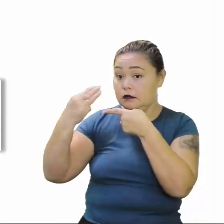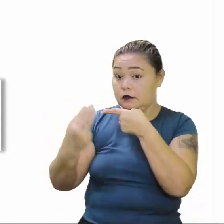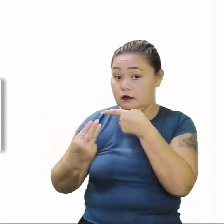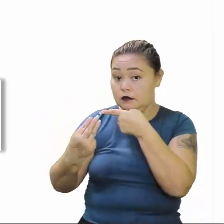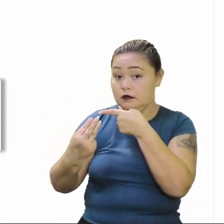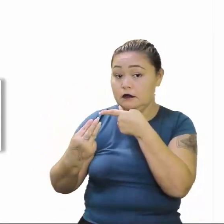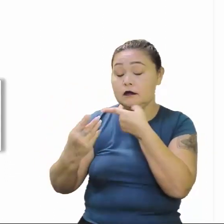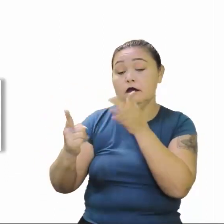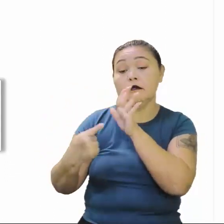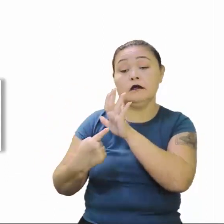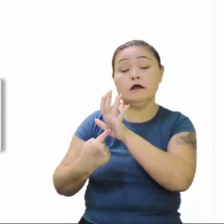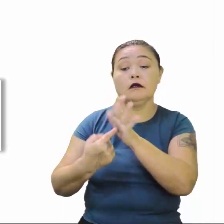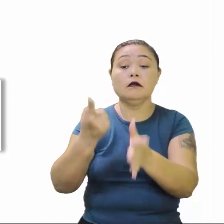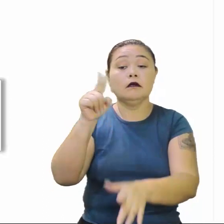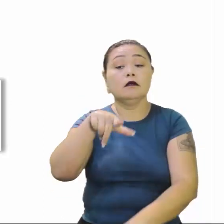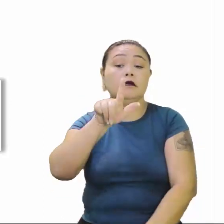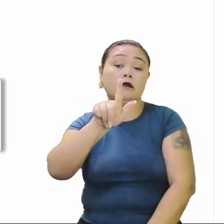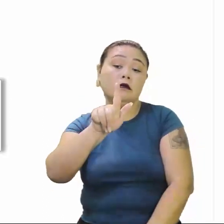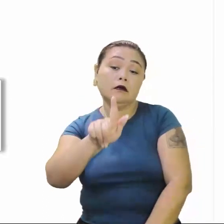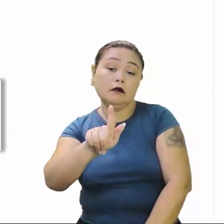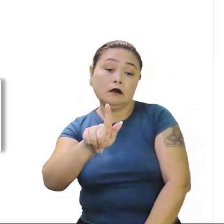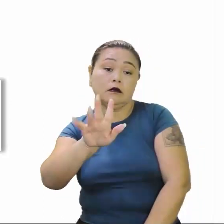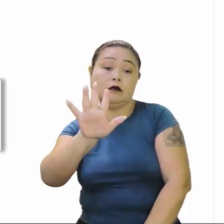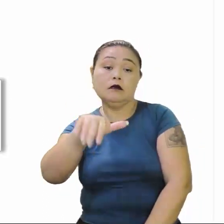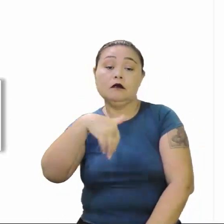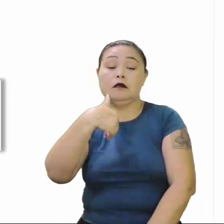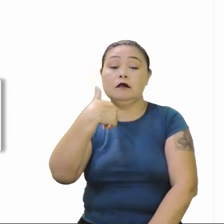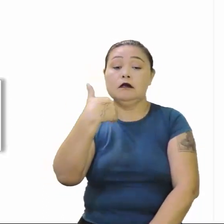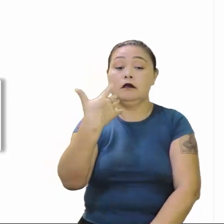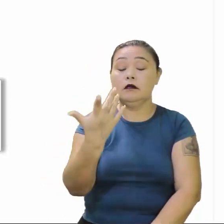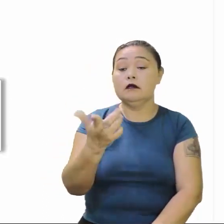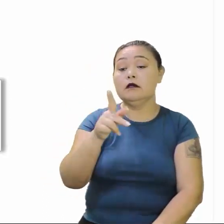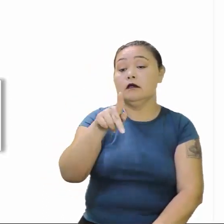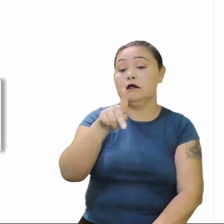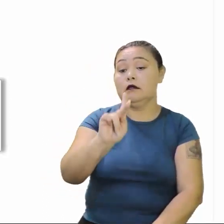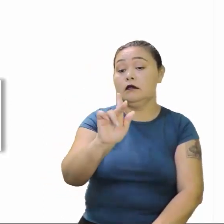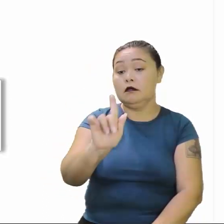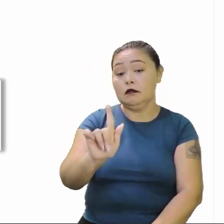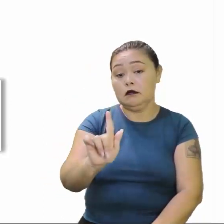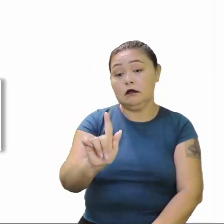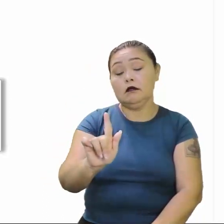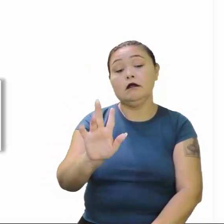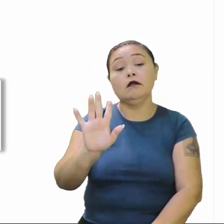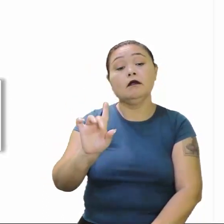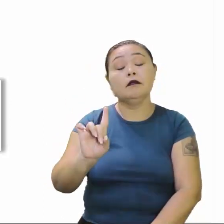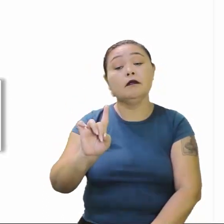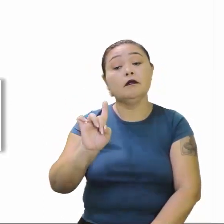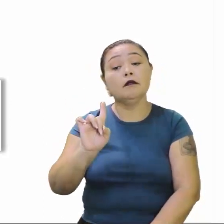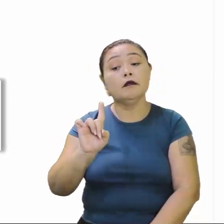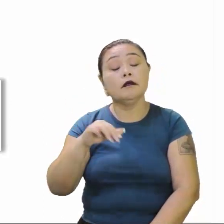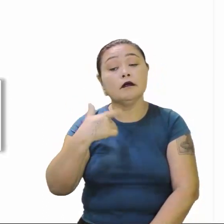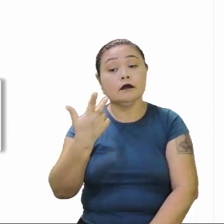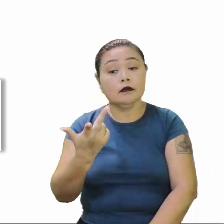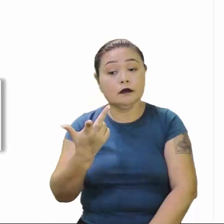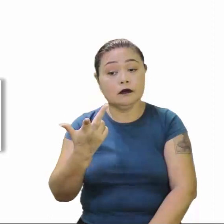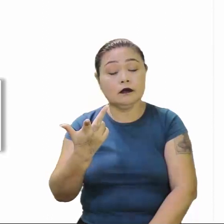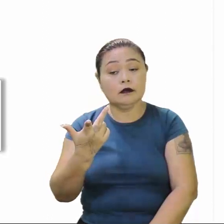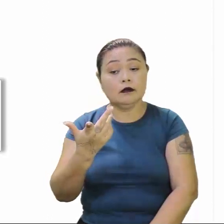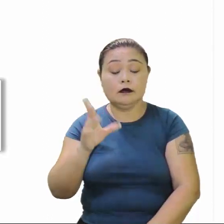expressar em grama ou expressar em quilograma. No entanto, quando a